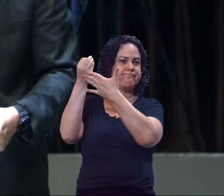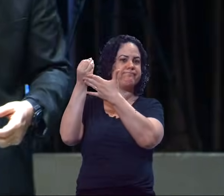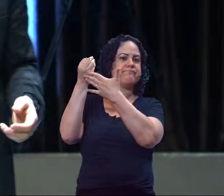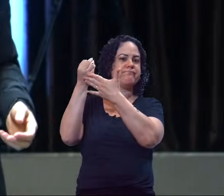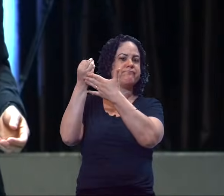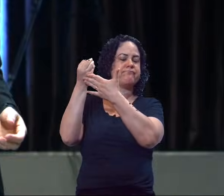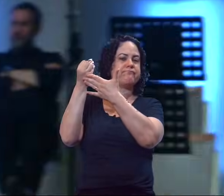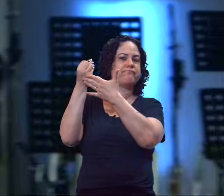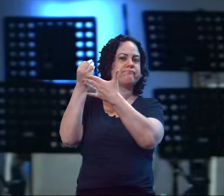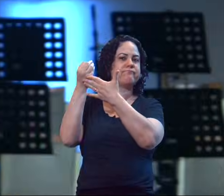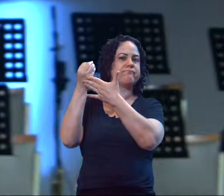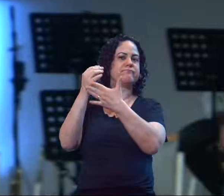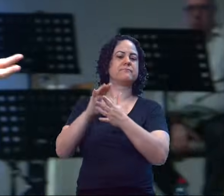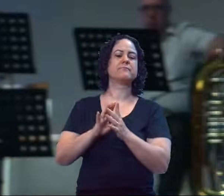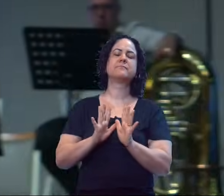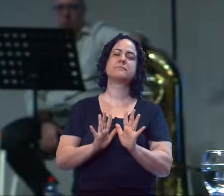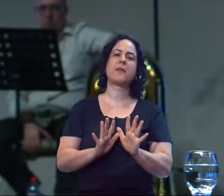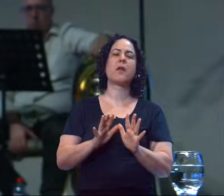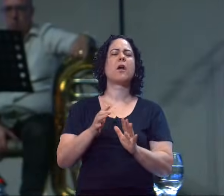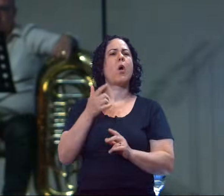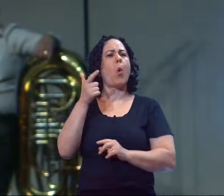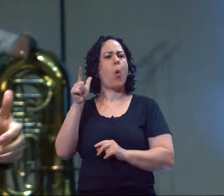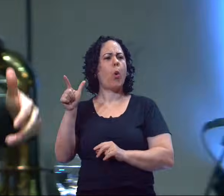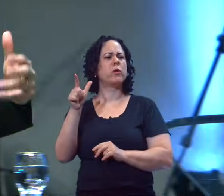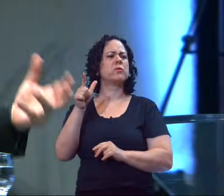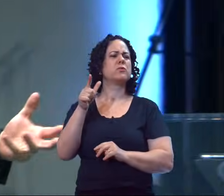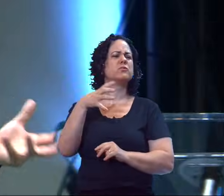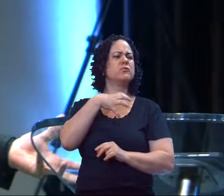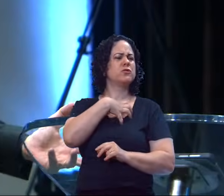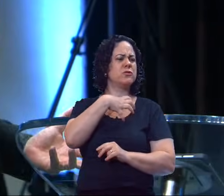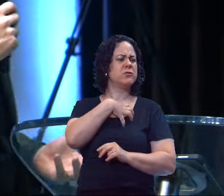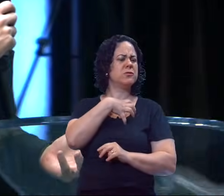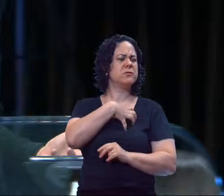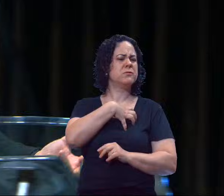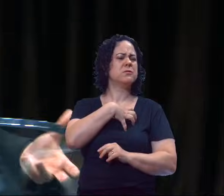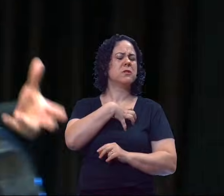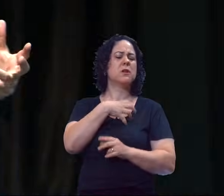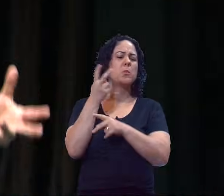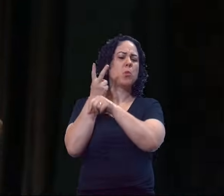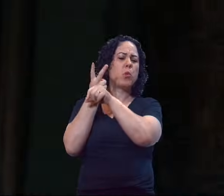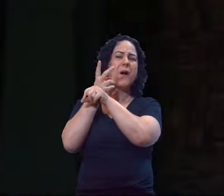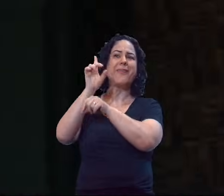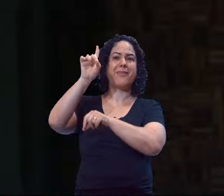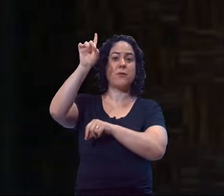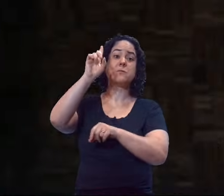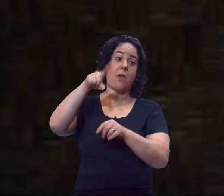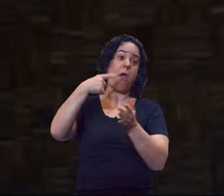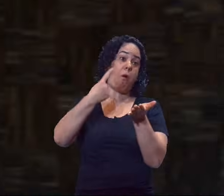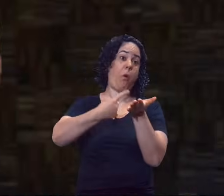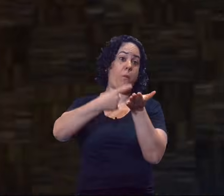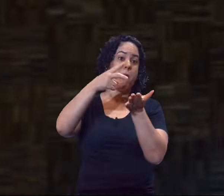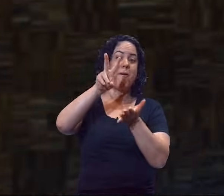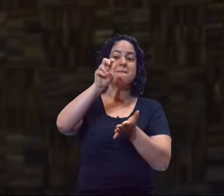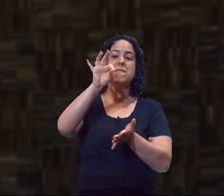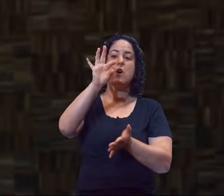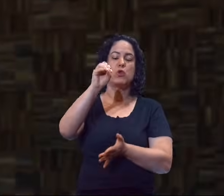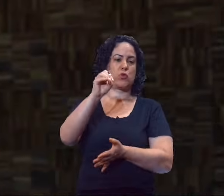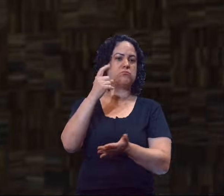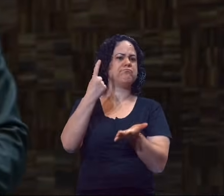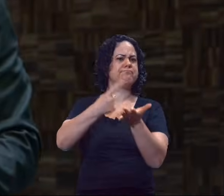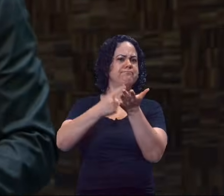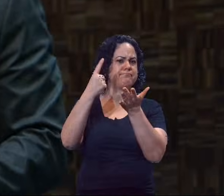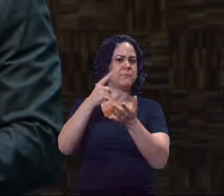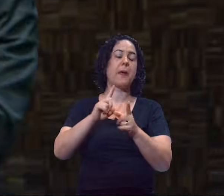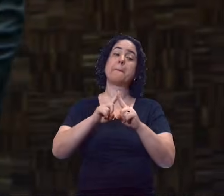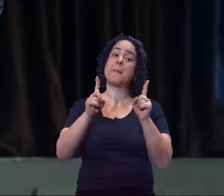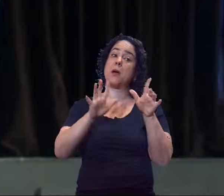vida. Uma outra maneira da gente buscar a Deus é através dos votos. O único cuidado que a gente tem que